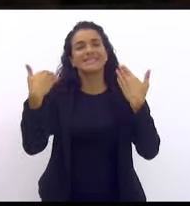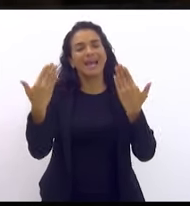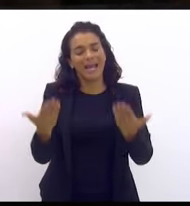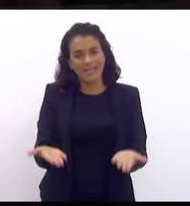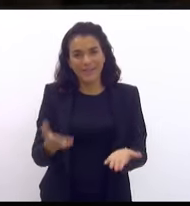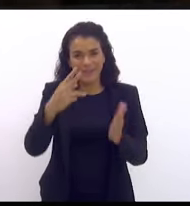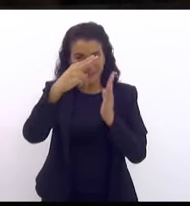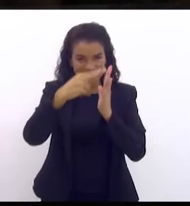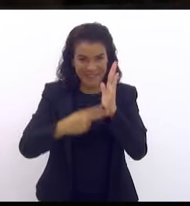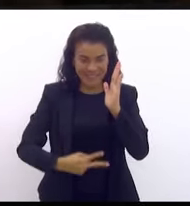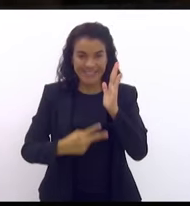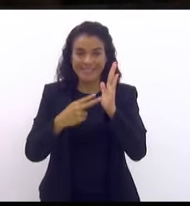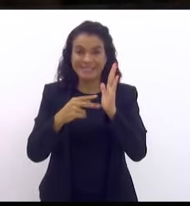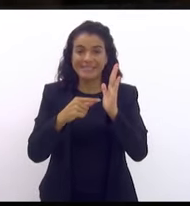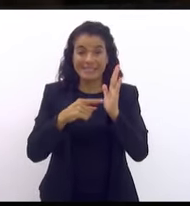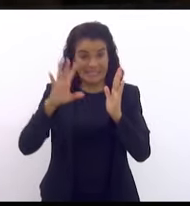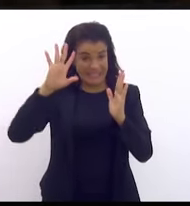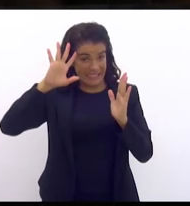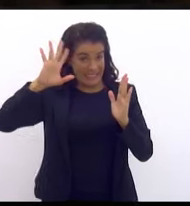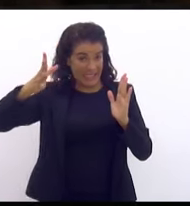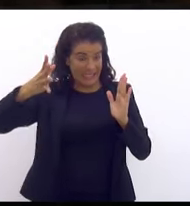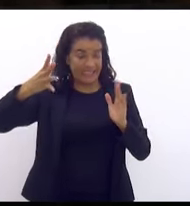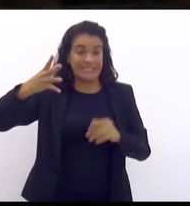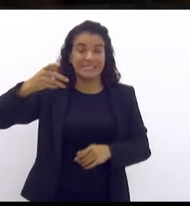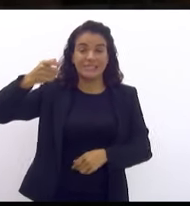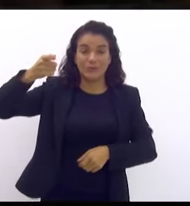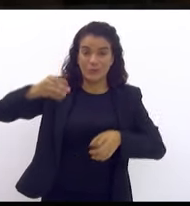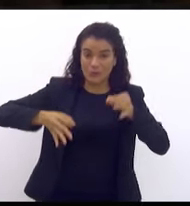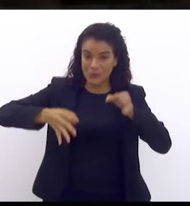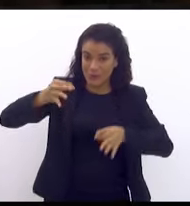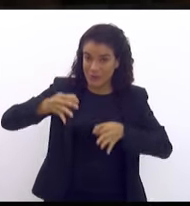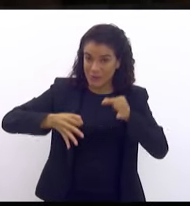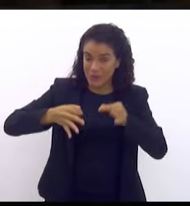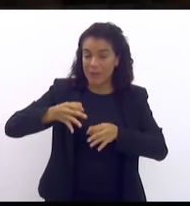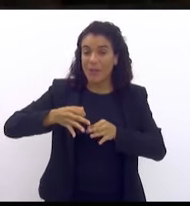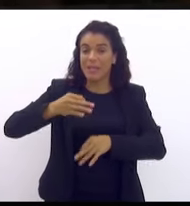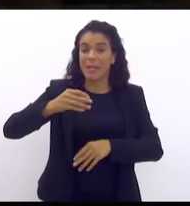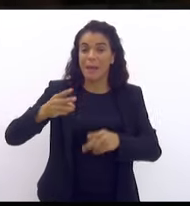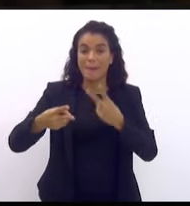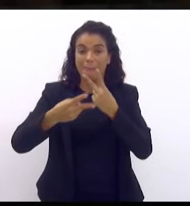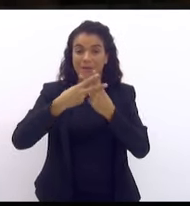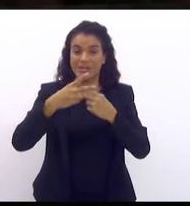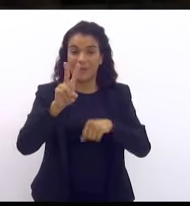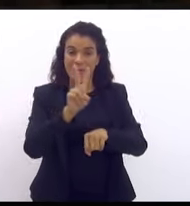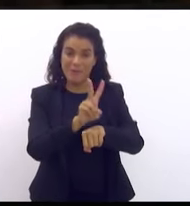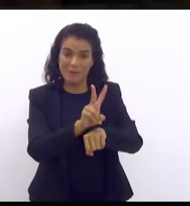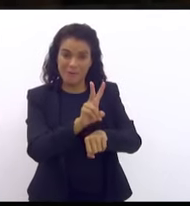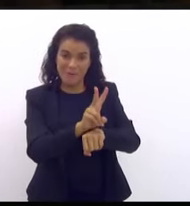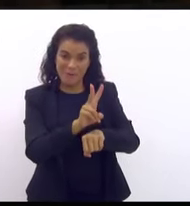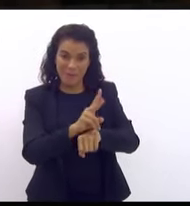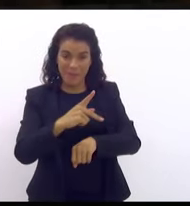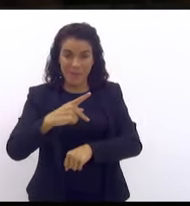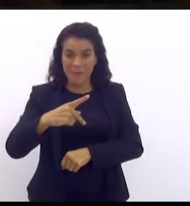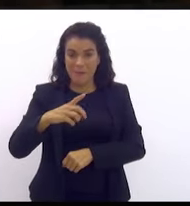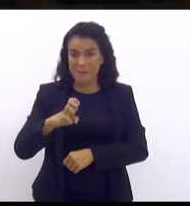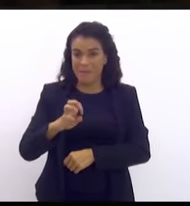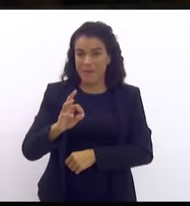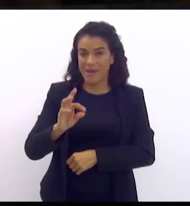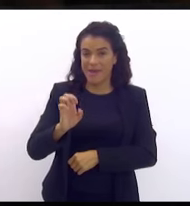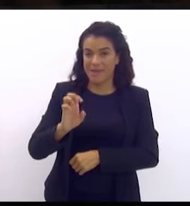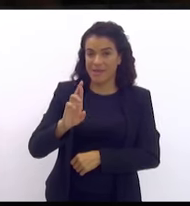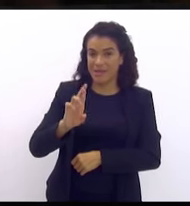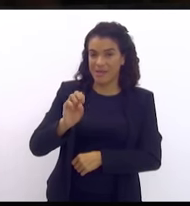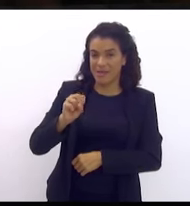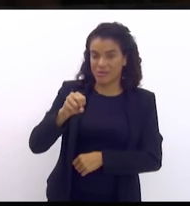matéria. Na decisão judicial em que a prisão preventiva de Peterson Luiz Almeida,